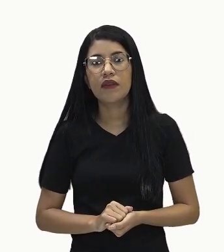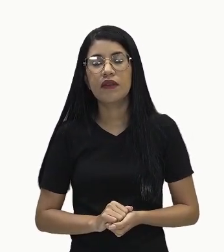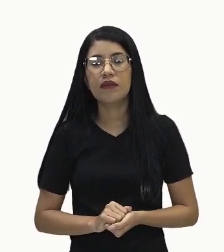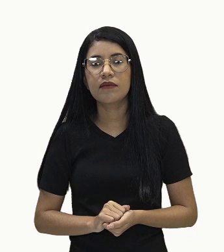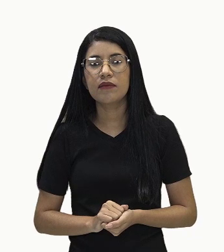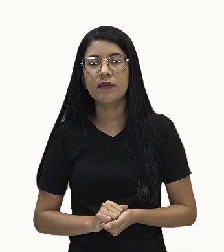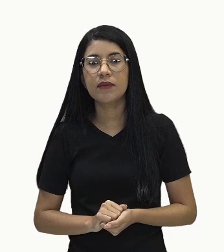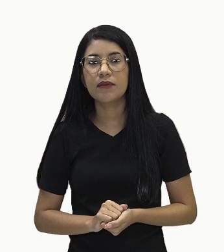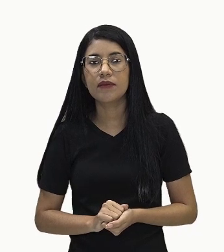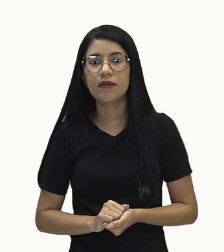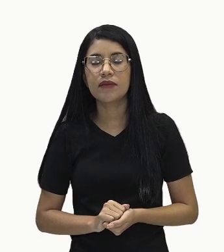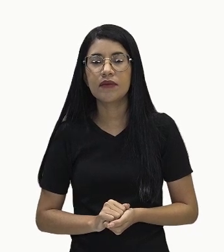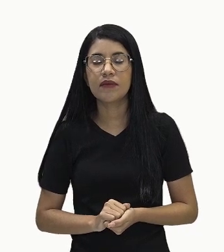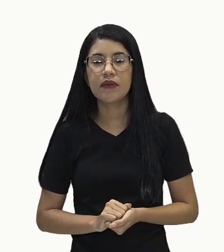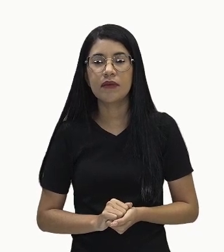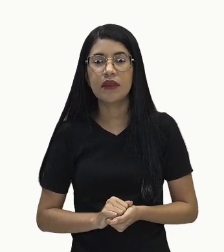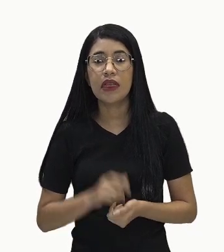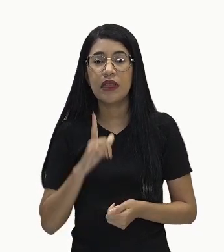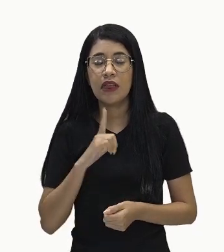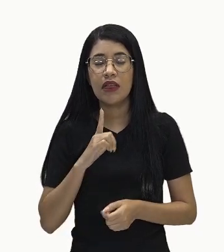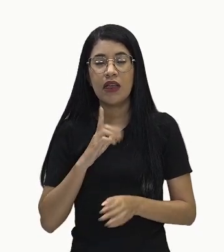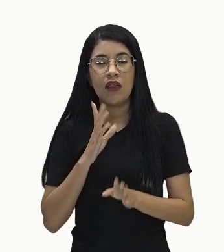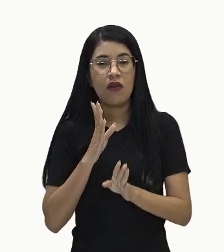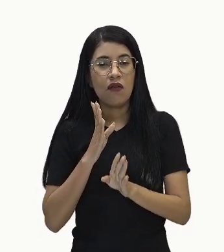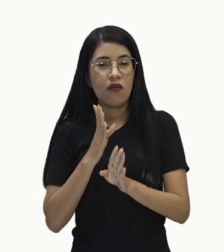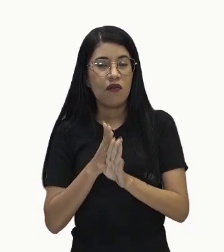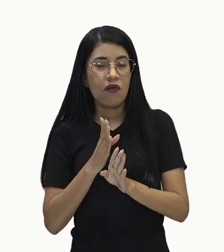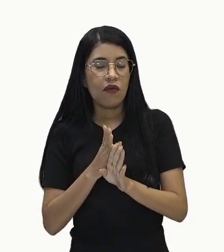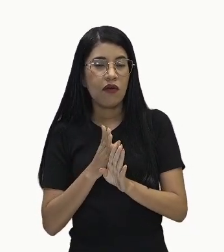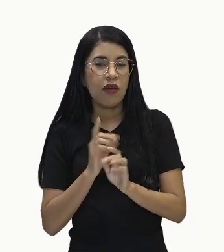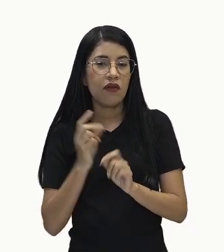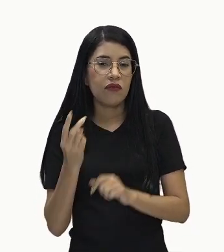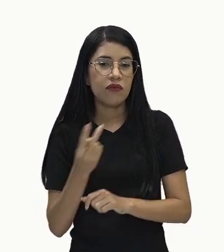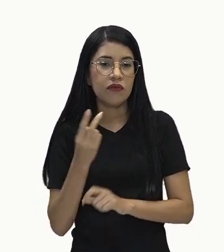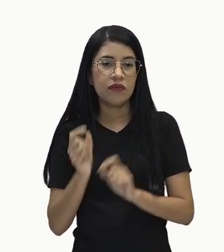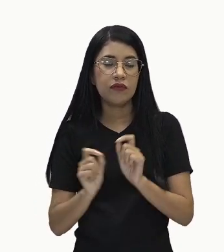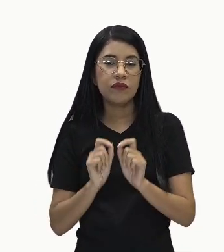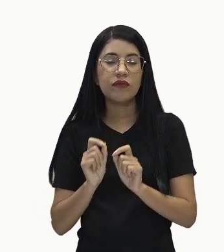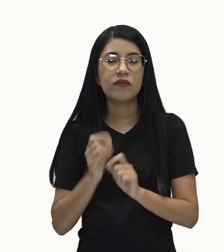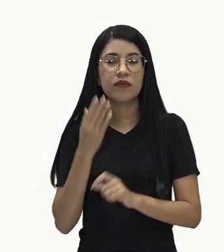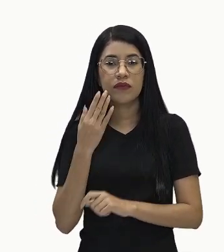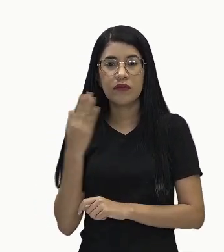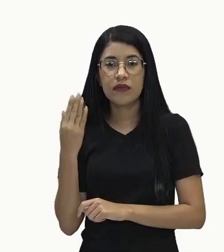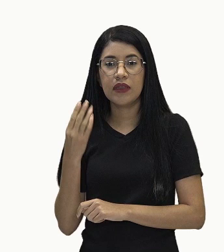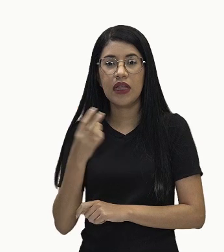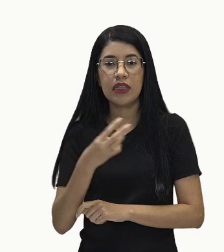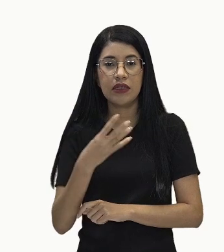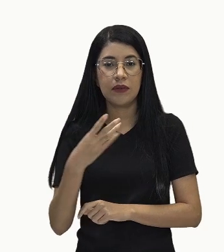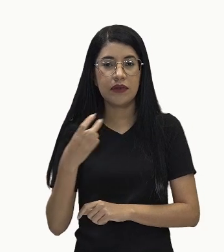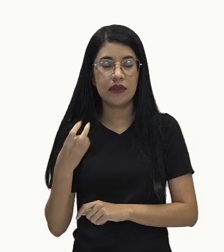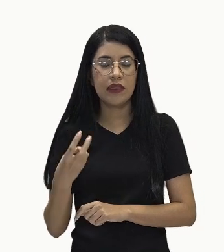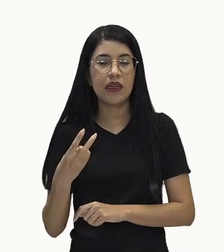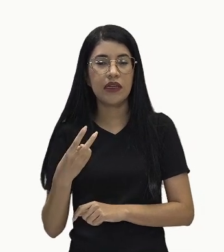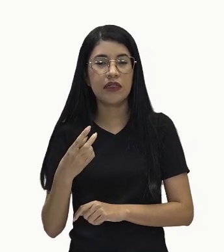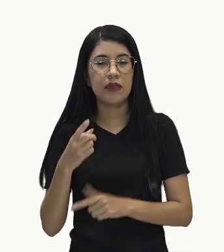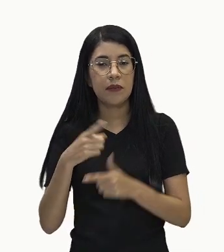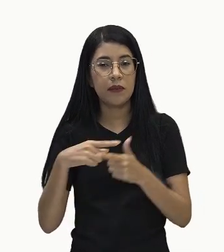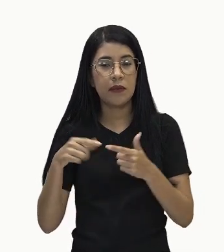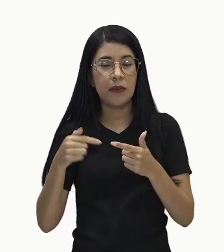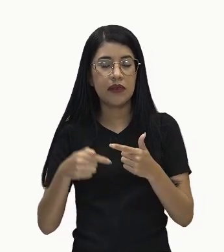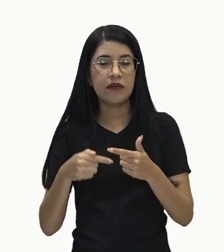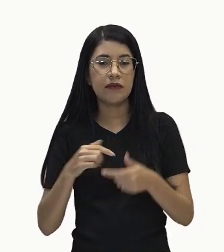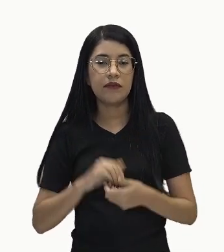são números que permitem trabalhar o cálculo, né? Somamos isso daqui, vamos obter esse somatório aqui,